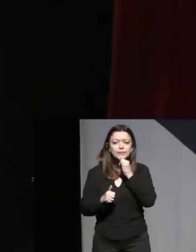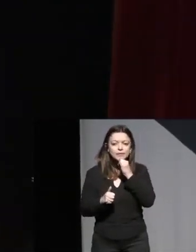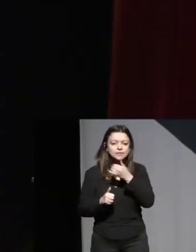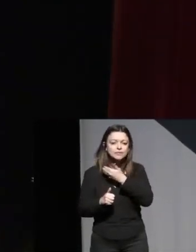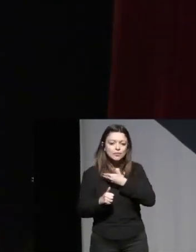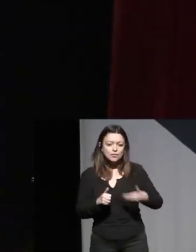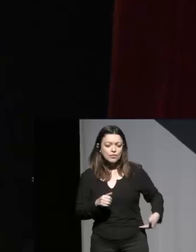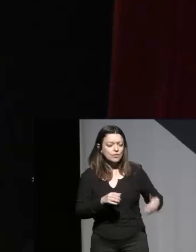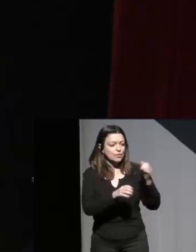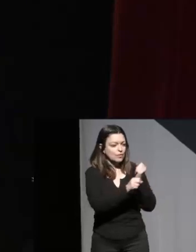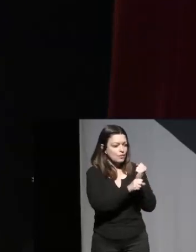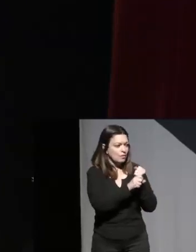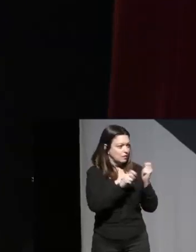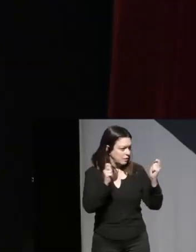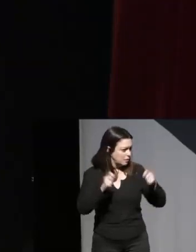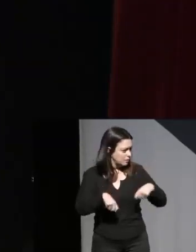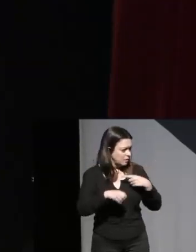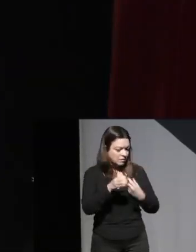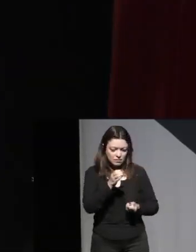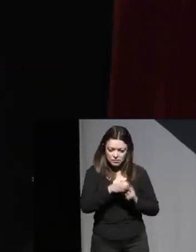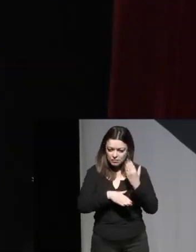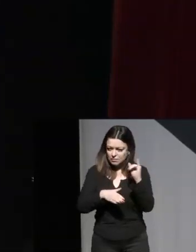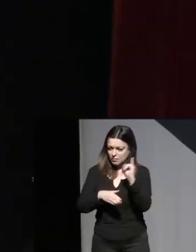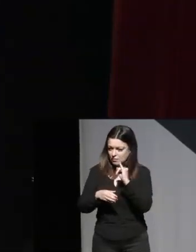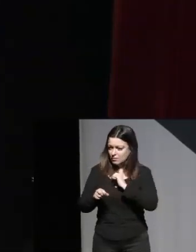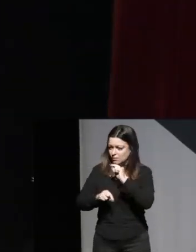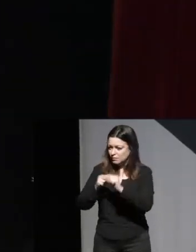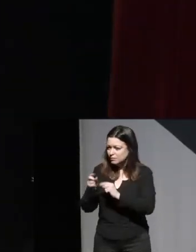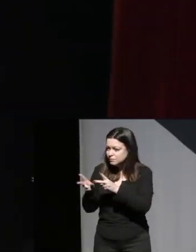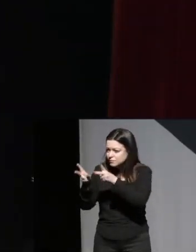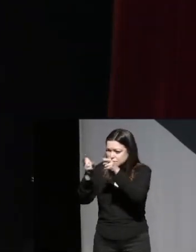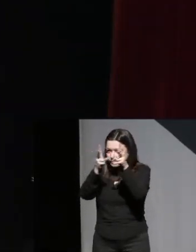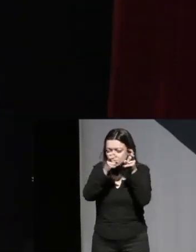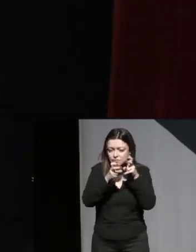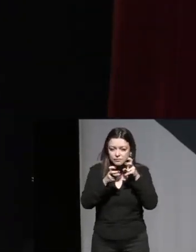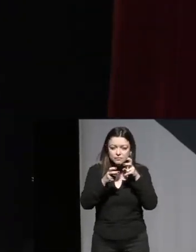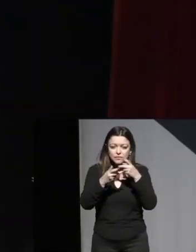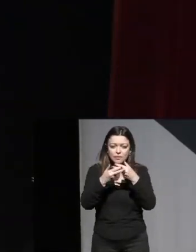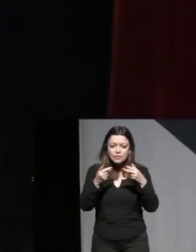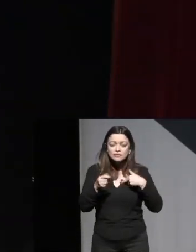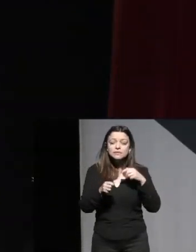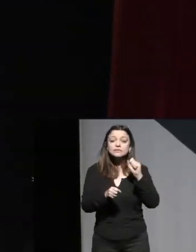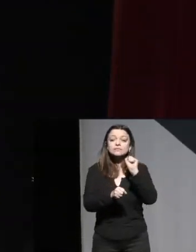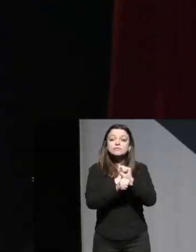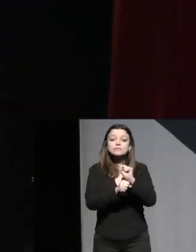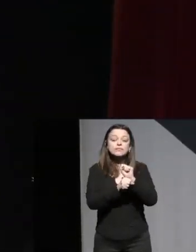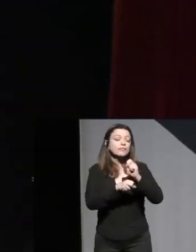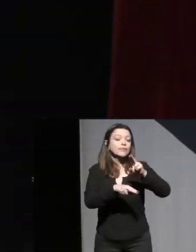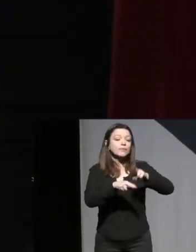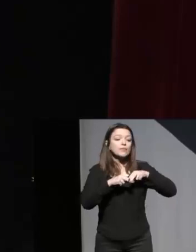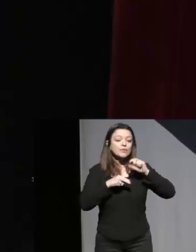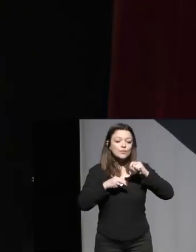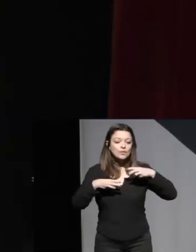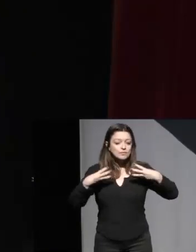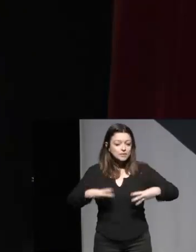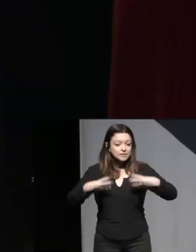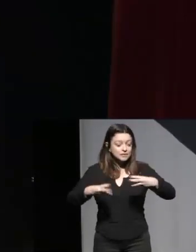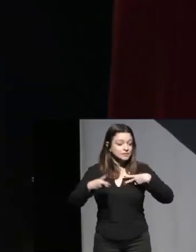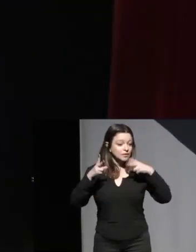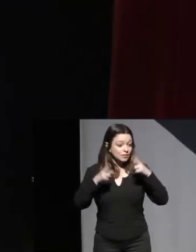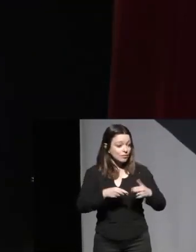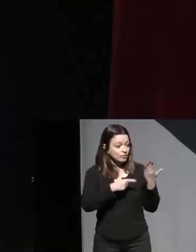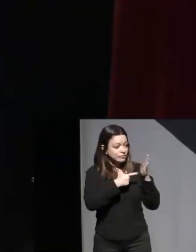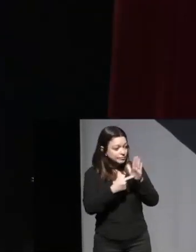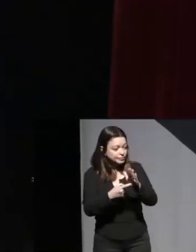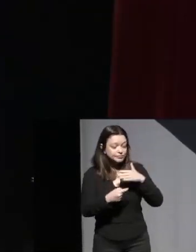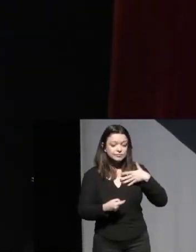tributo, vamos fechar aqui, vamos fechar lá, né? E o que está se percebendo é exatamente isso, né? Voltando ao início da minha palestra, nós temos acompanhado aí várias formas